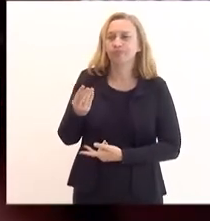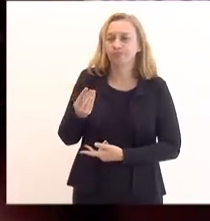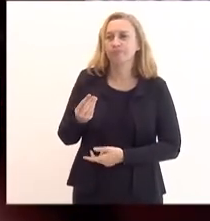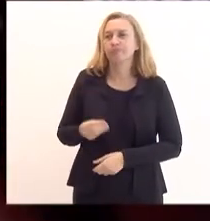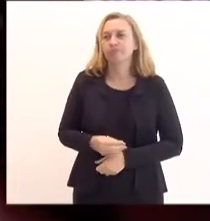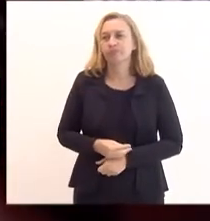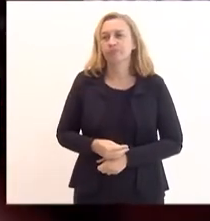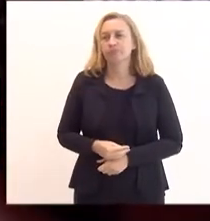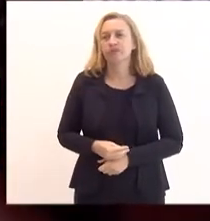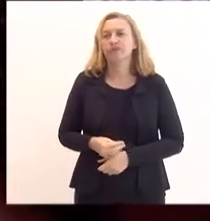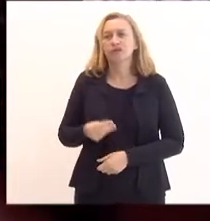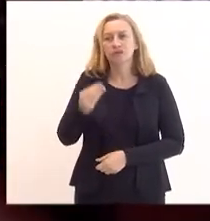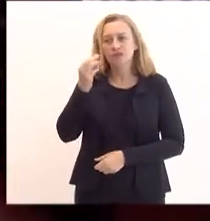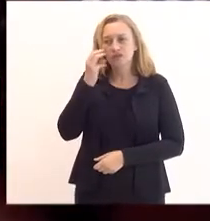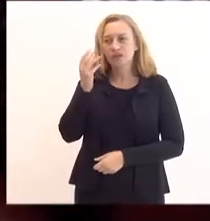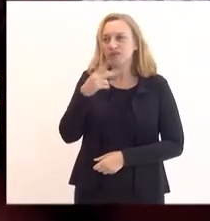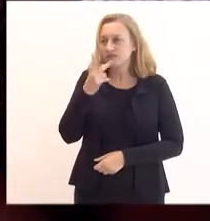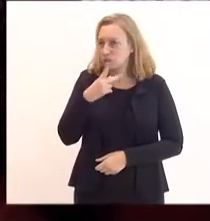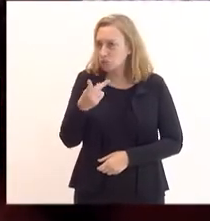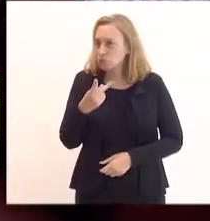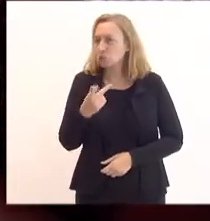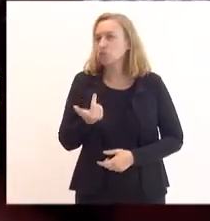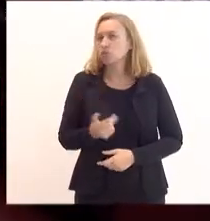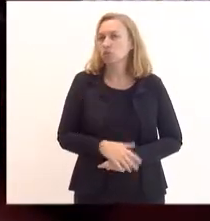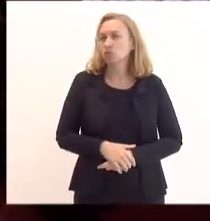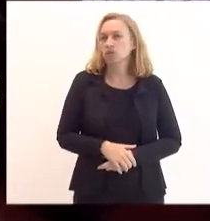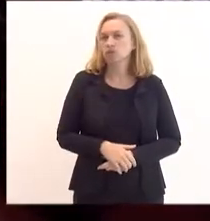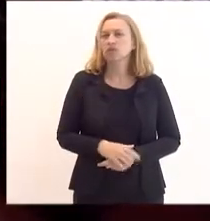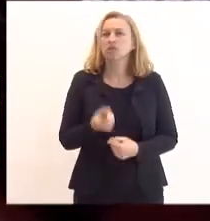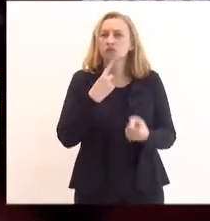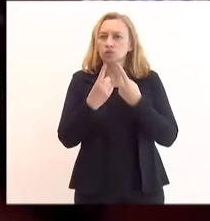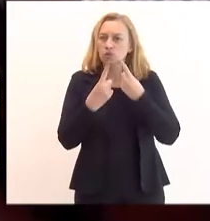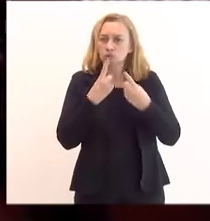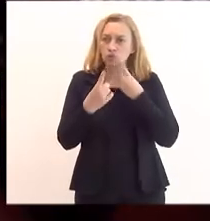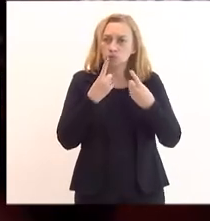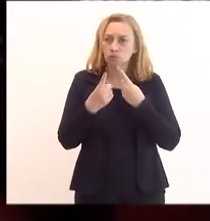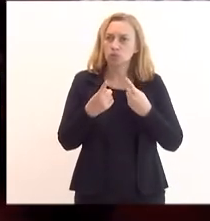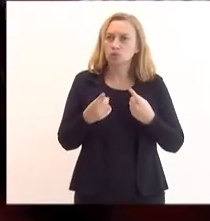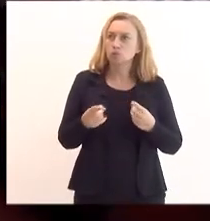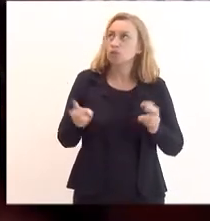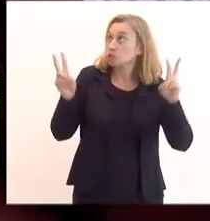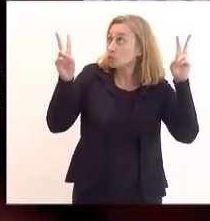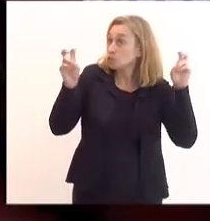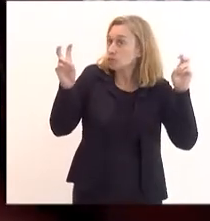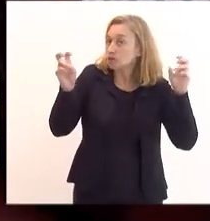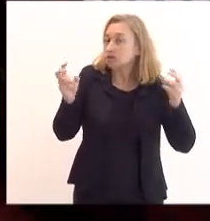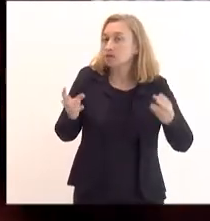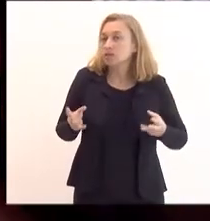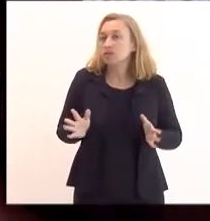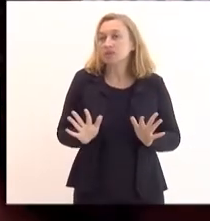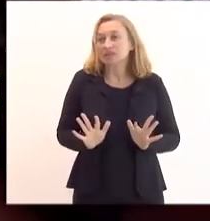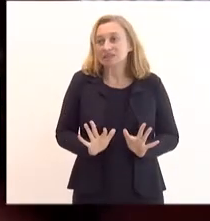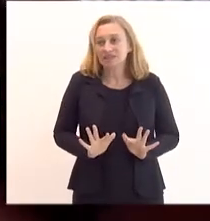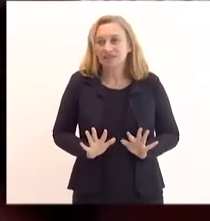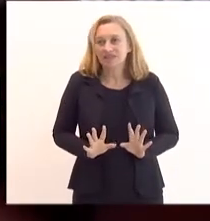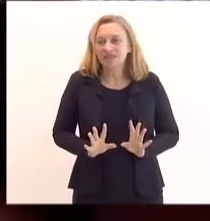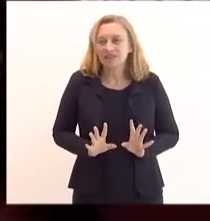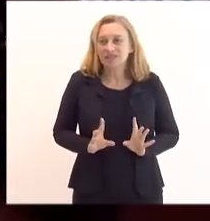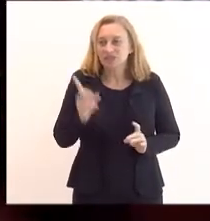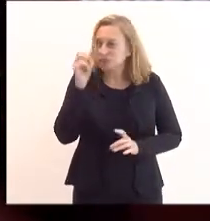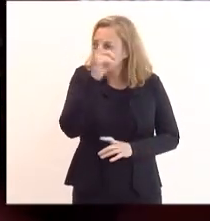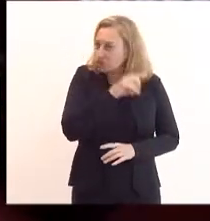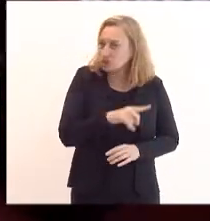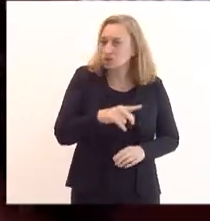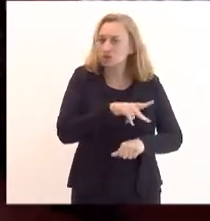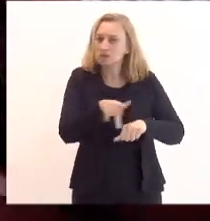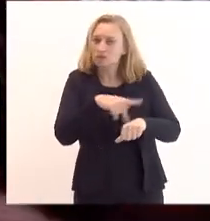com o que Vossa Excelência traz, né, como elemento para essa discussão, num tema tão delicado, né, num país como esse, num